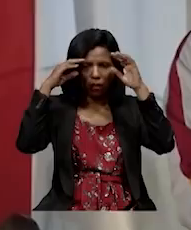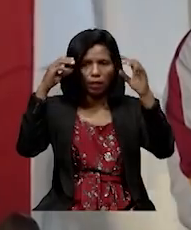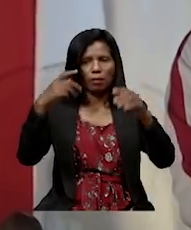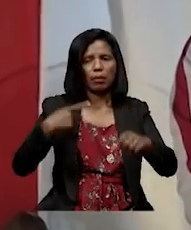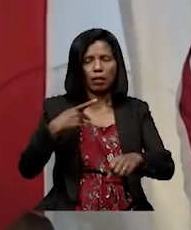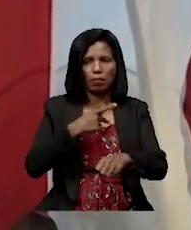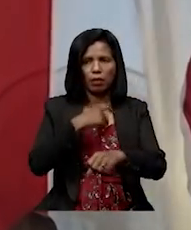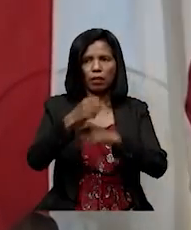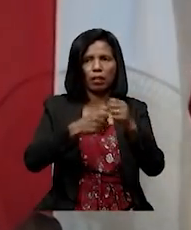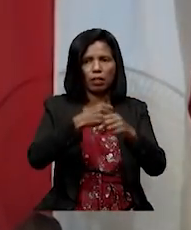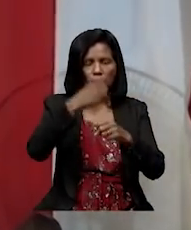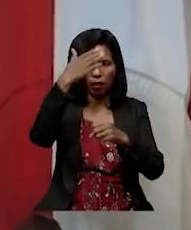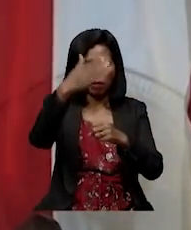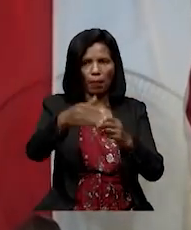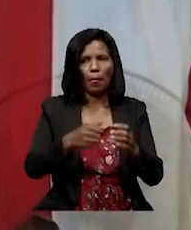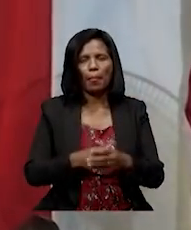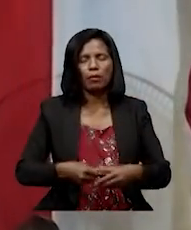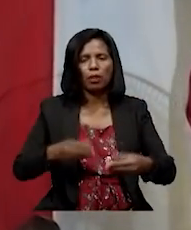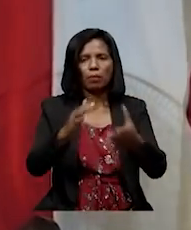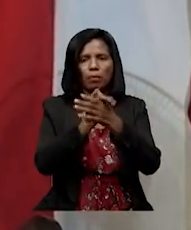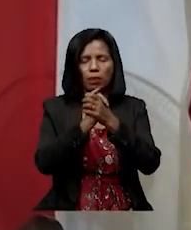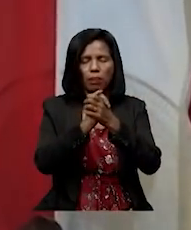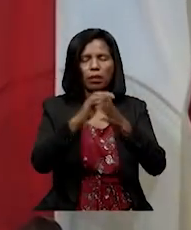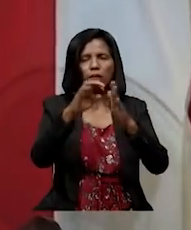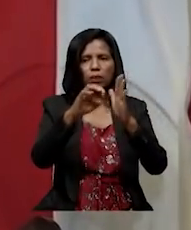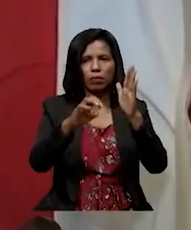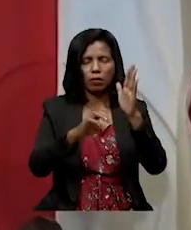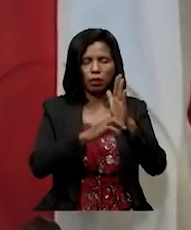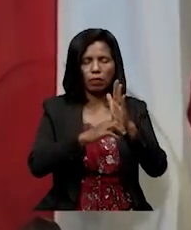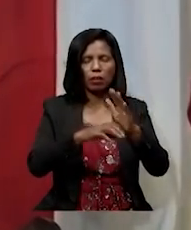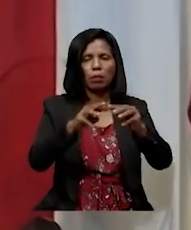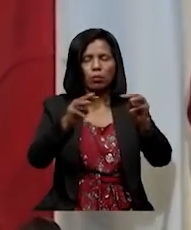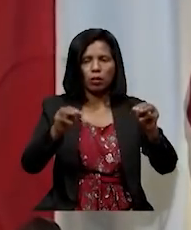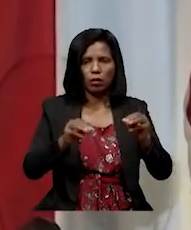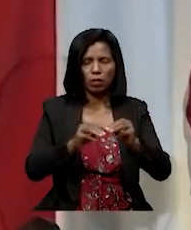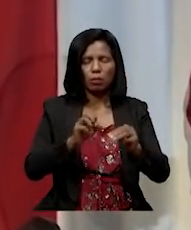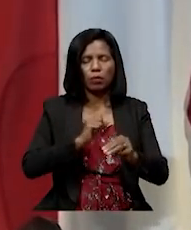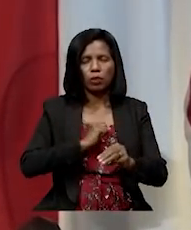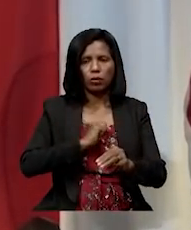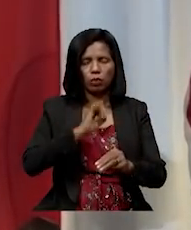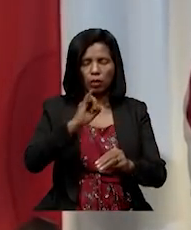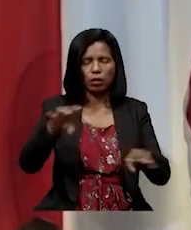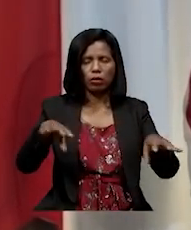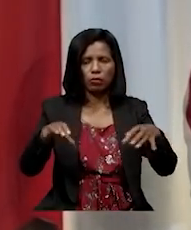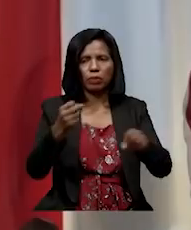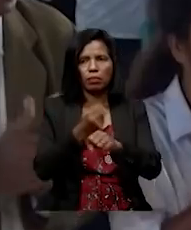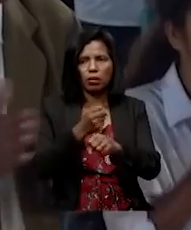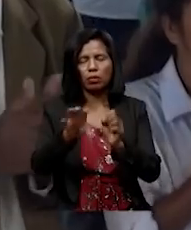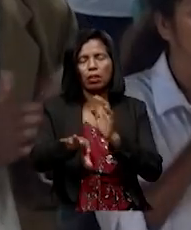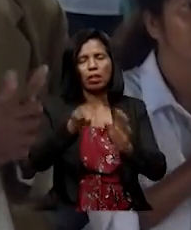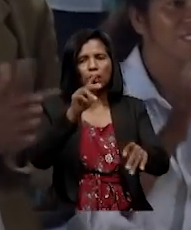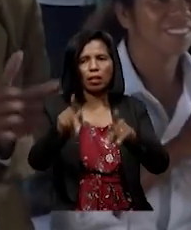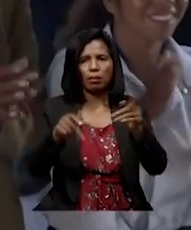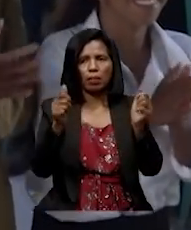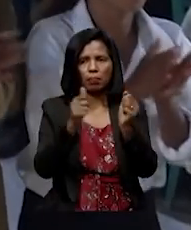noin. Conselheiro máximo Partido Kuntu foi parabéns pela estrutura partido e município Cova Lima no serviço Macas onde retam militantes